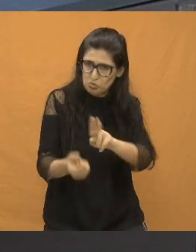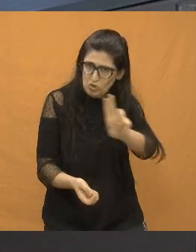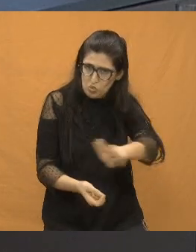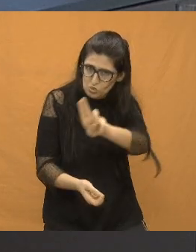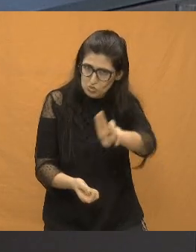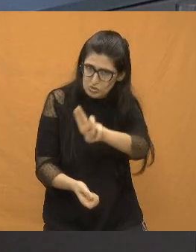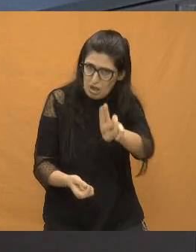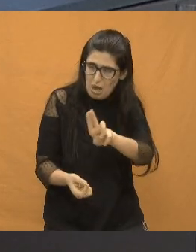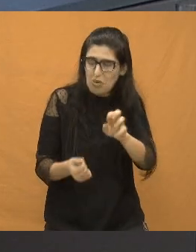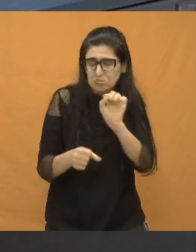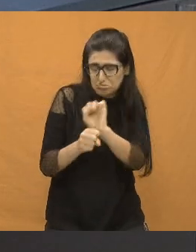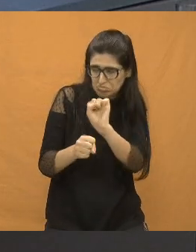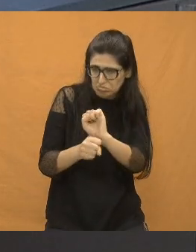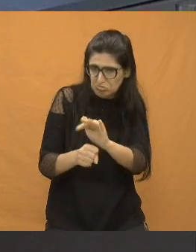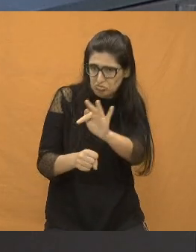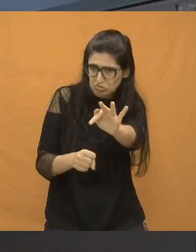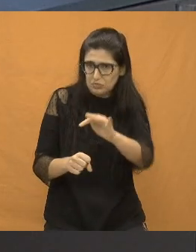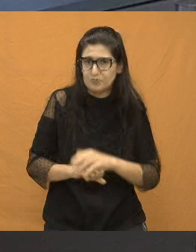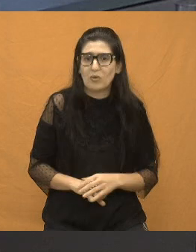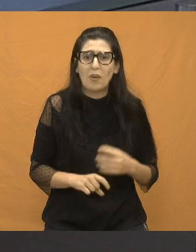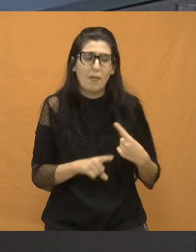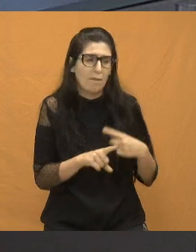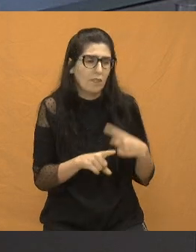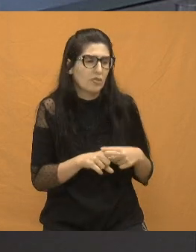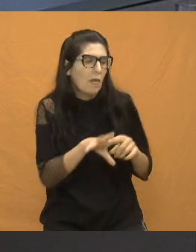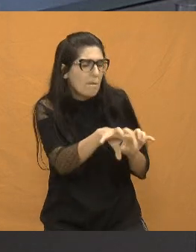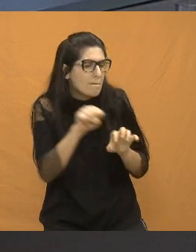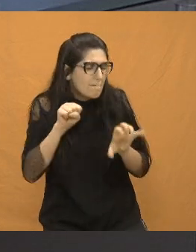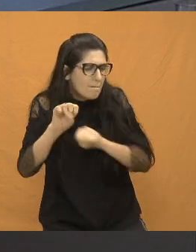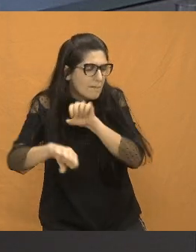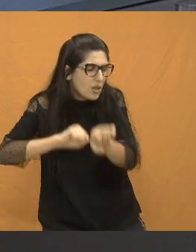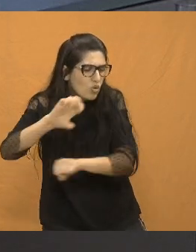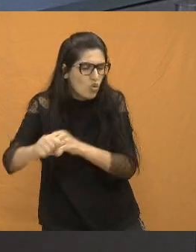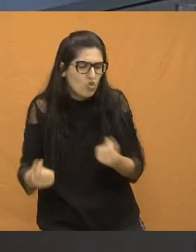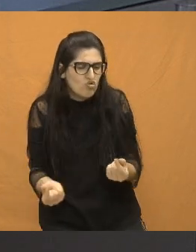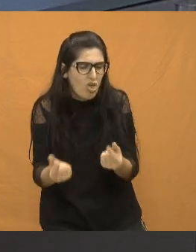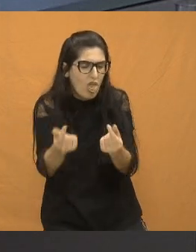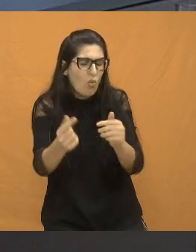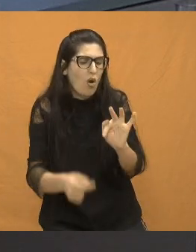Porque o empréstimo do CAF ele vai